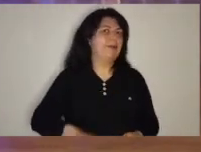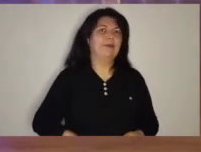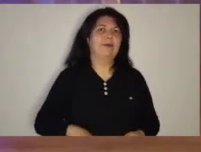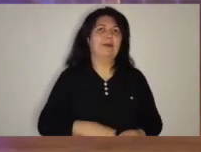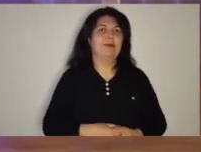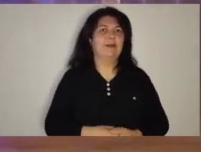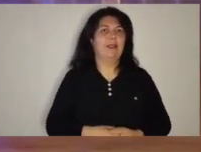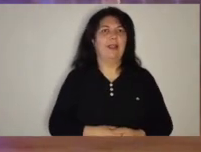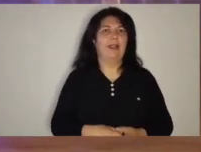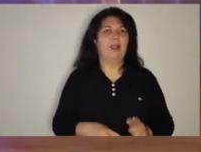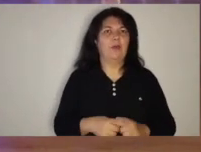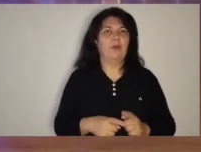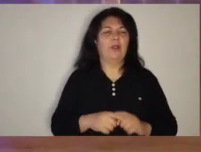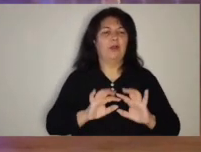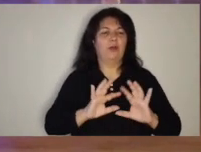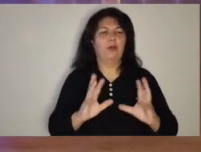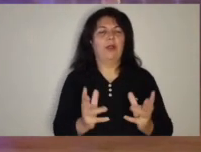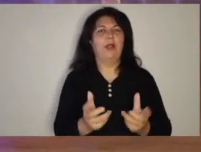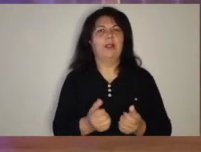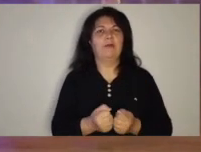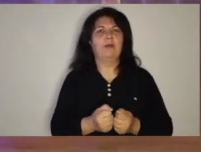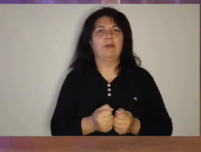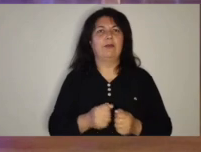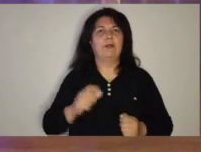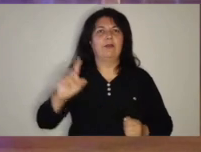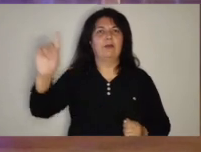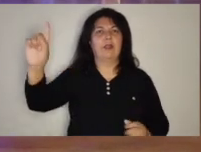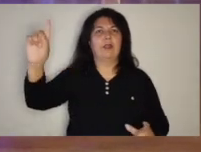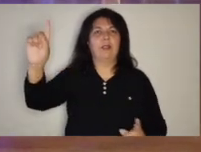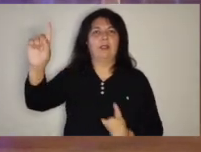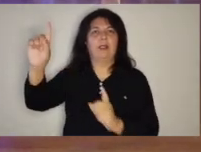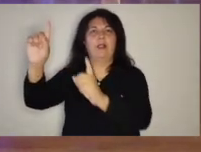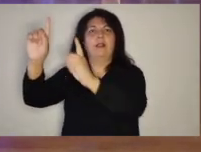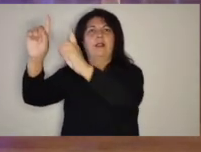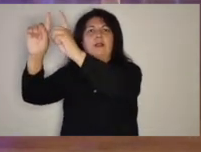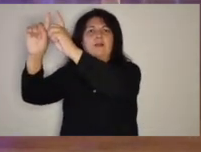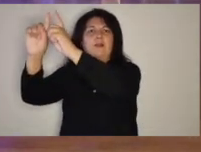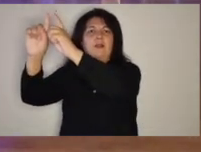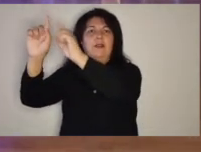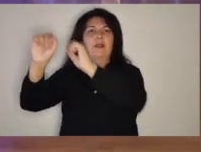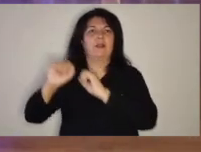porque o extraordinário já vai estar lá no céu com o Pai.